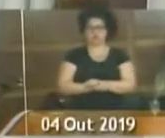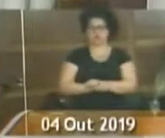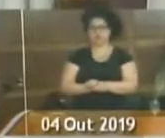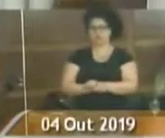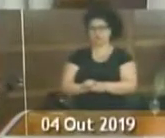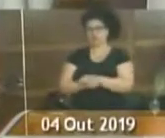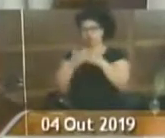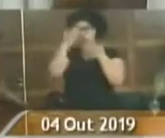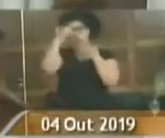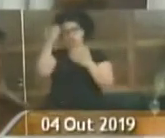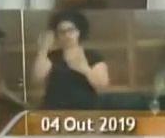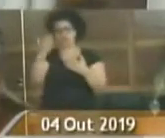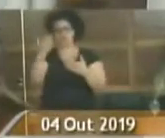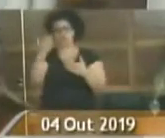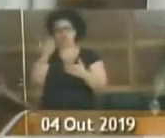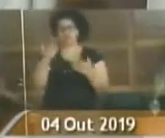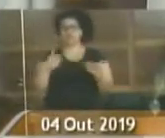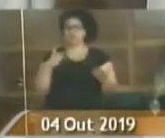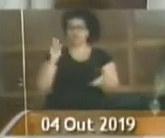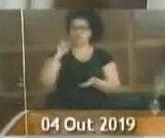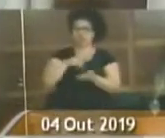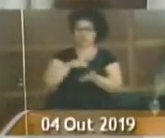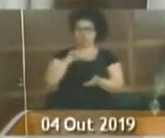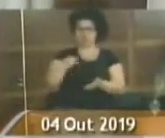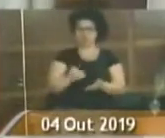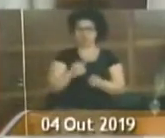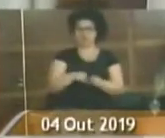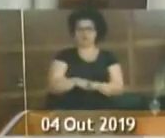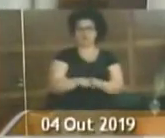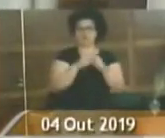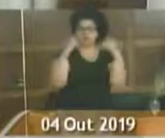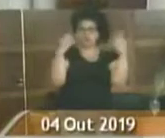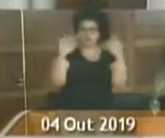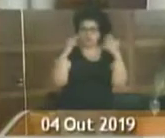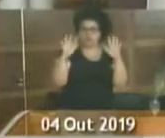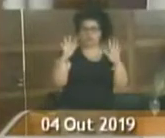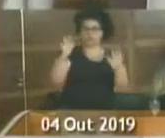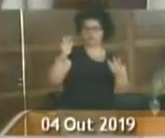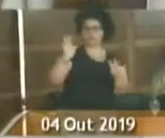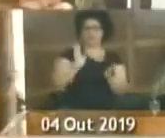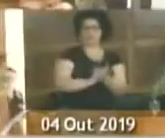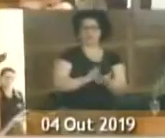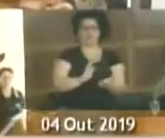por tudo, novamente, pela oportunidade também, tá? Parabéns aí pelo evento.